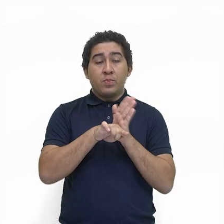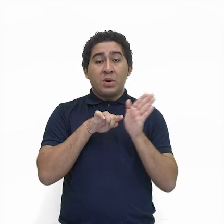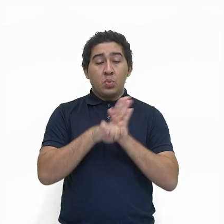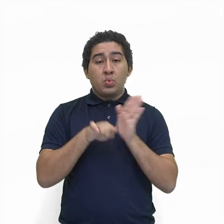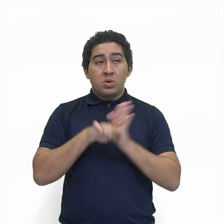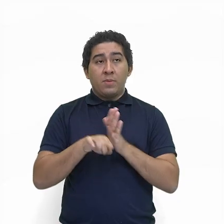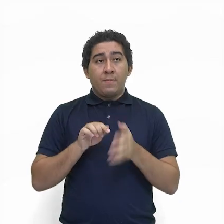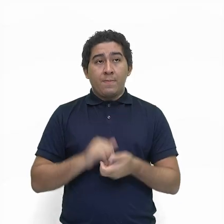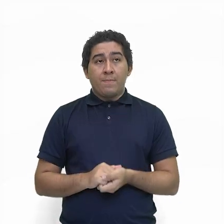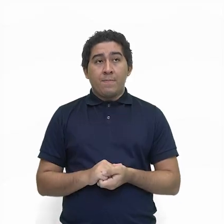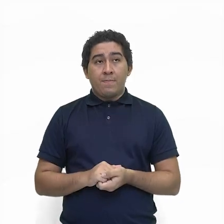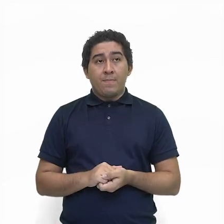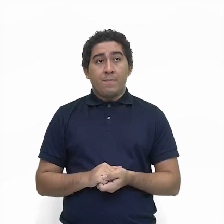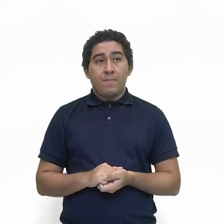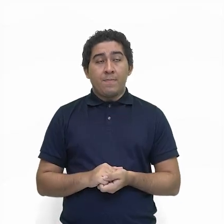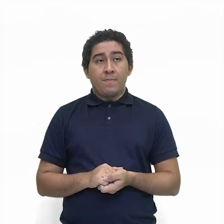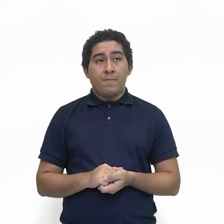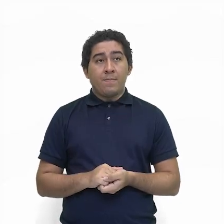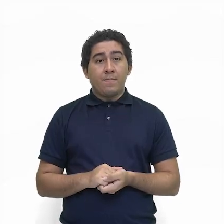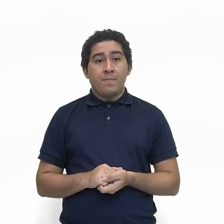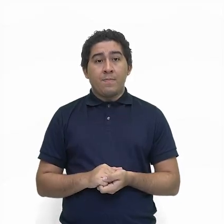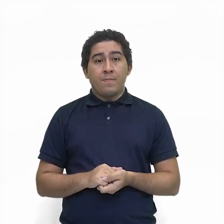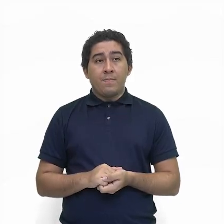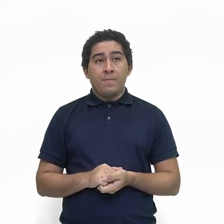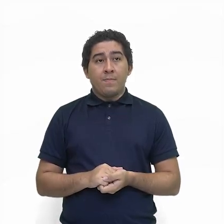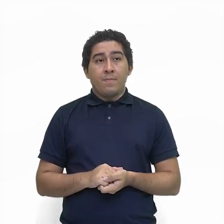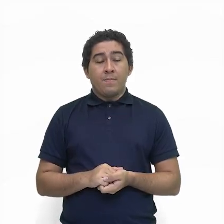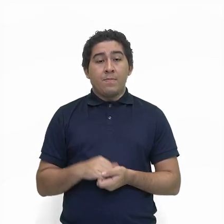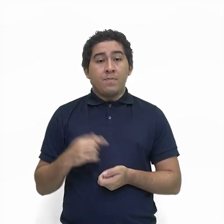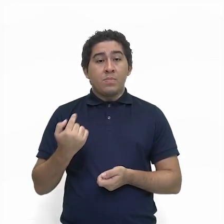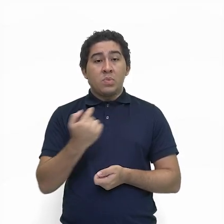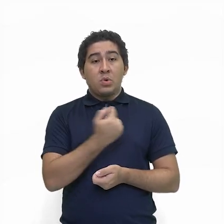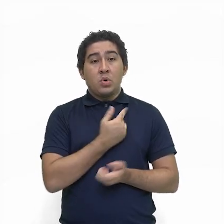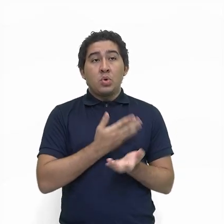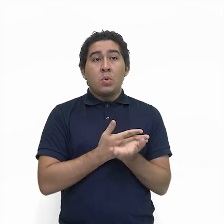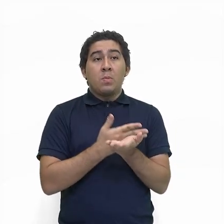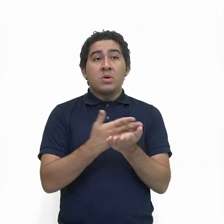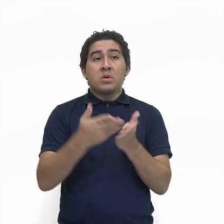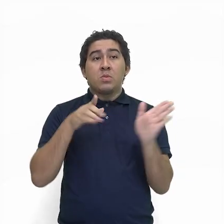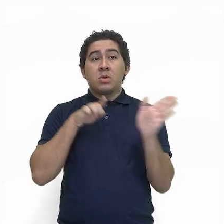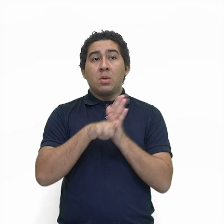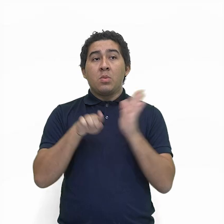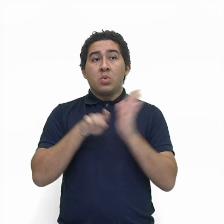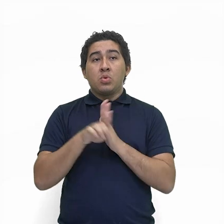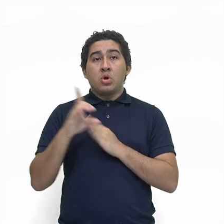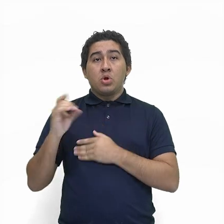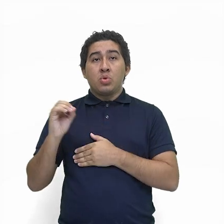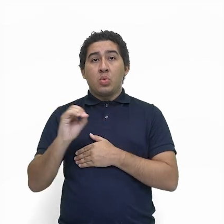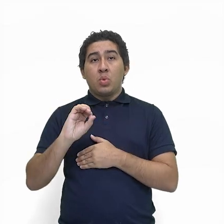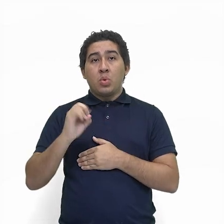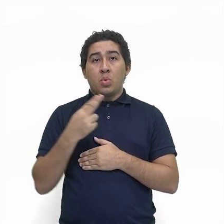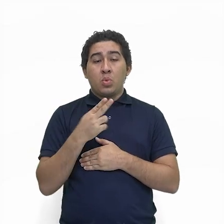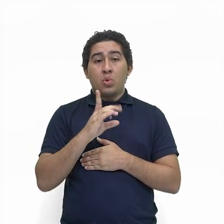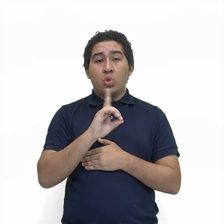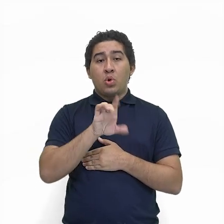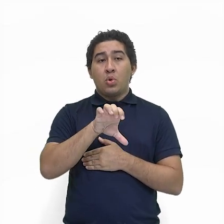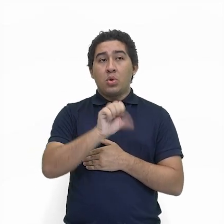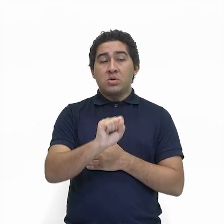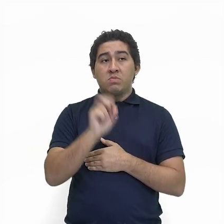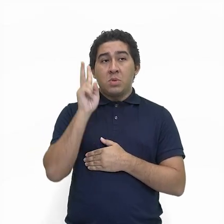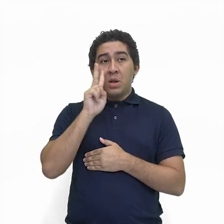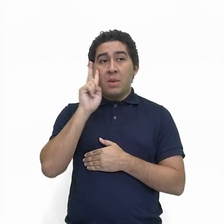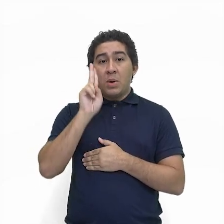interrogativa, nós vamos iniciar a pergunta com do ou does. Lembra que o does é utilizado na